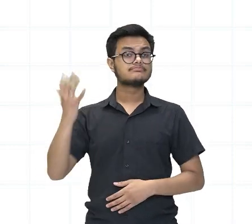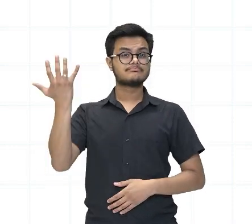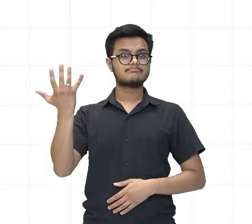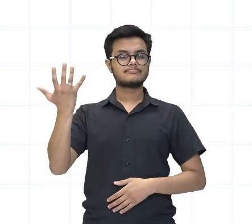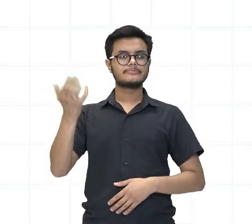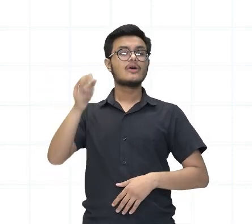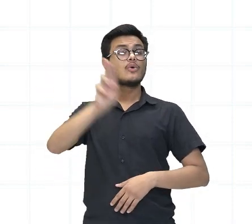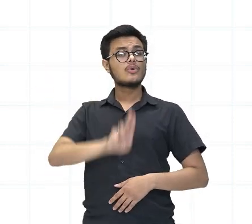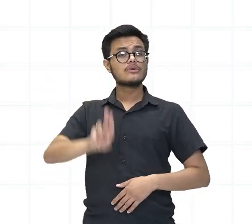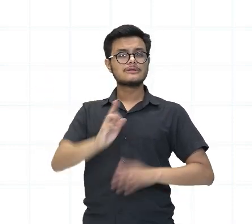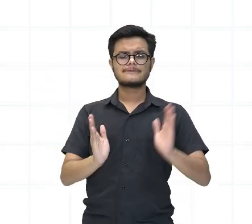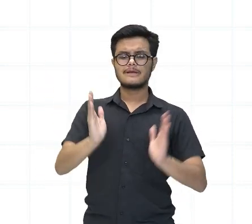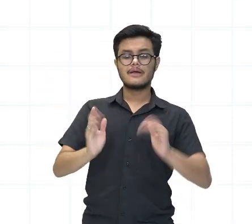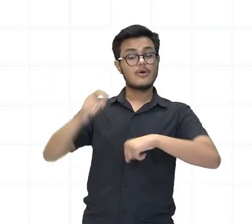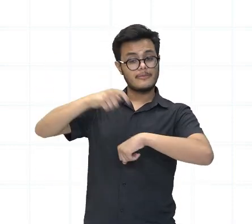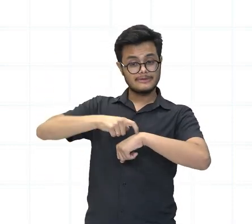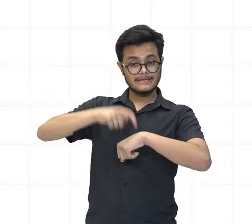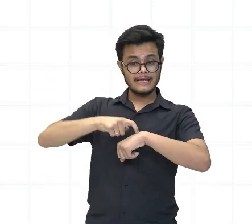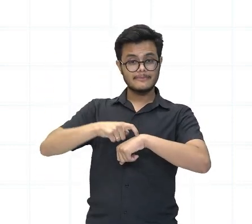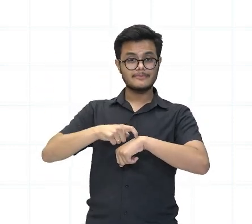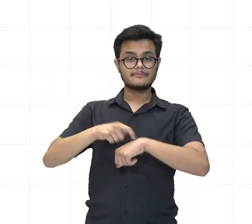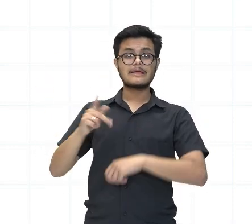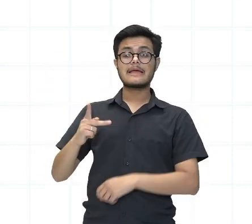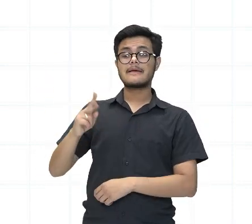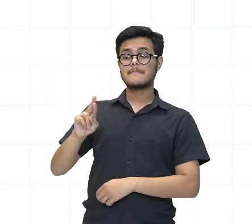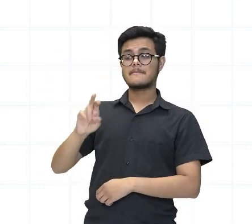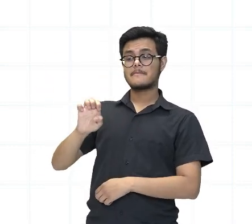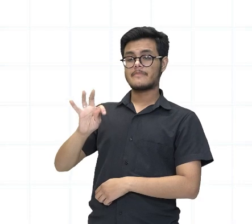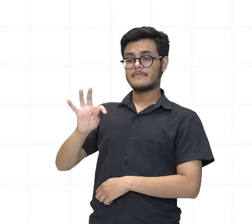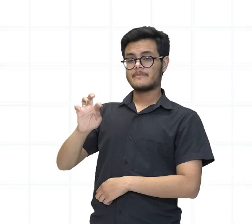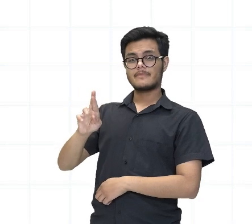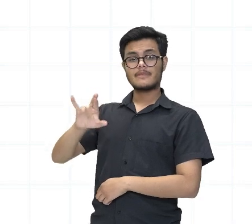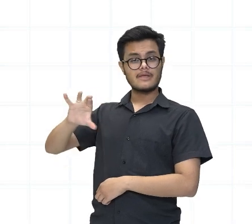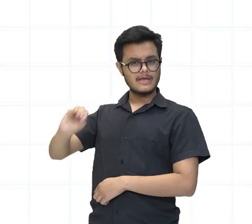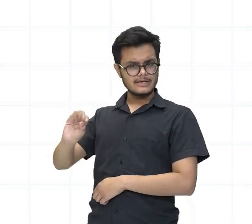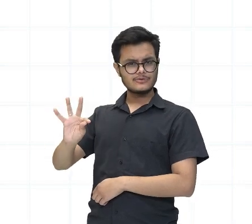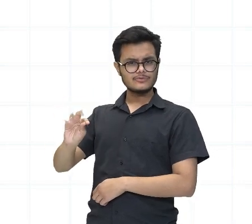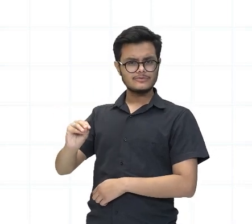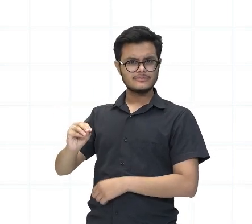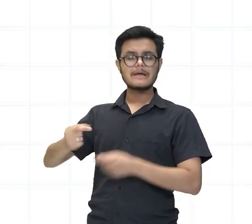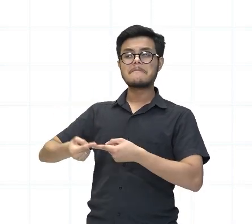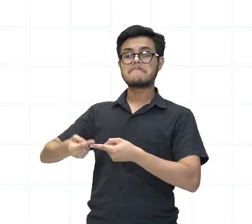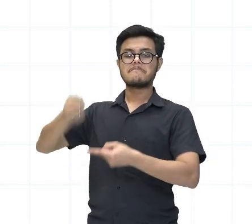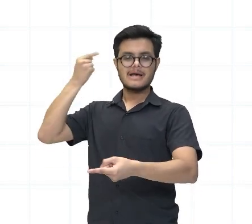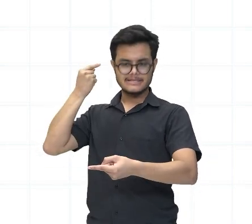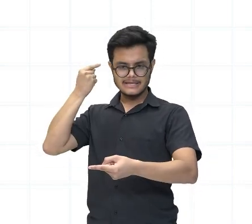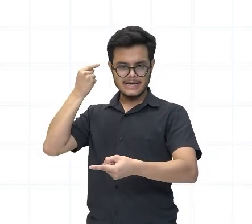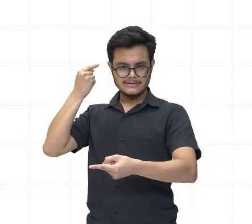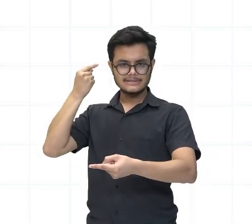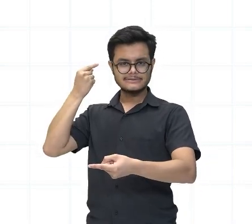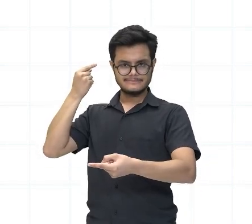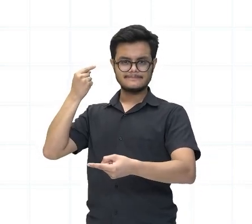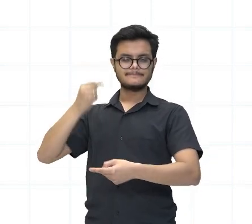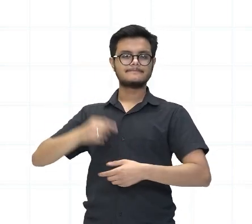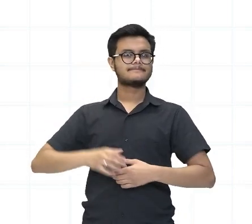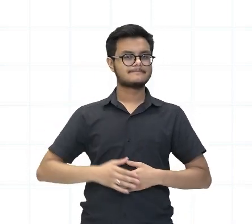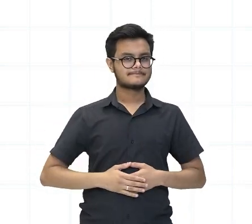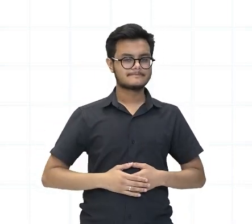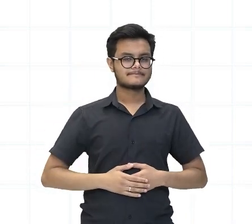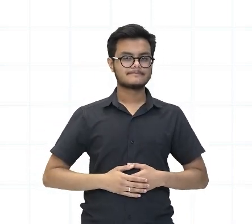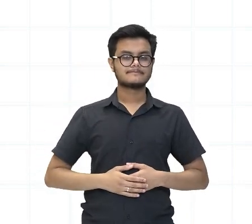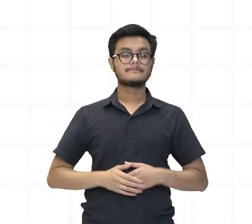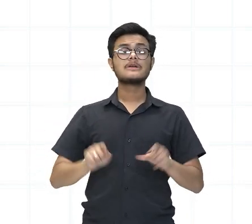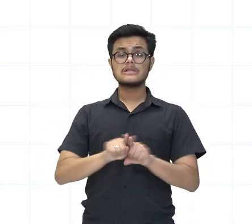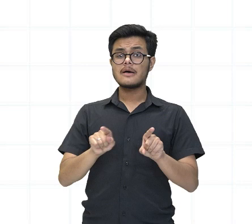ser pretérito, ou seja, passado, antes deste momento em que eu estou falando ou lendo o texto. Pode